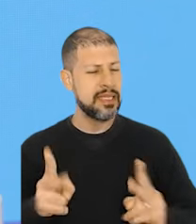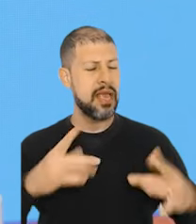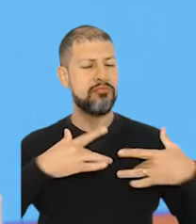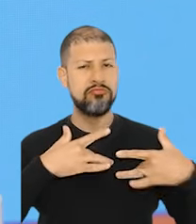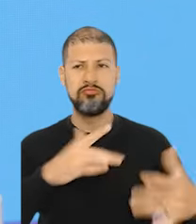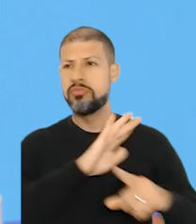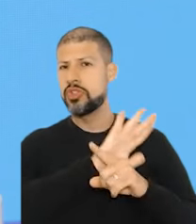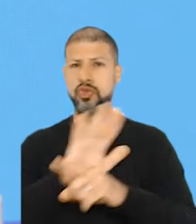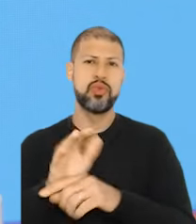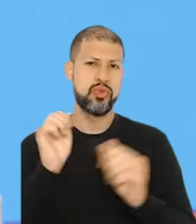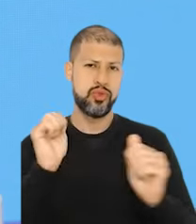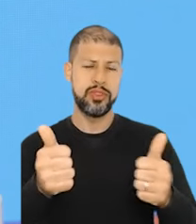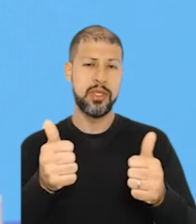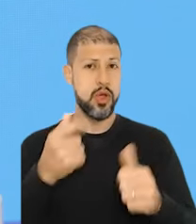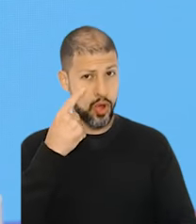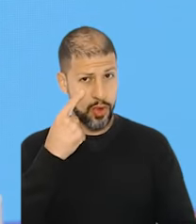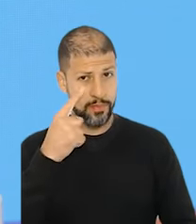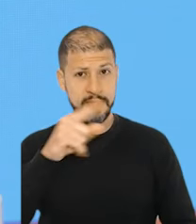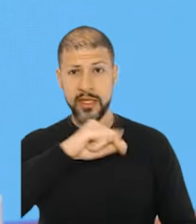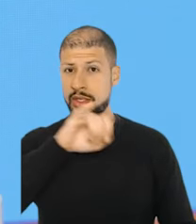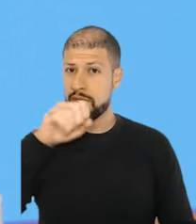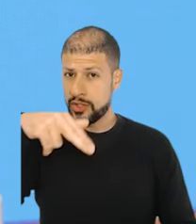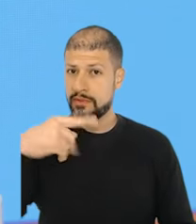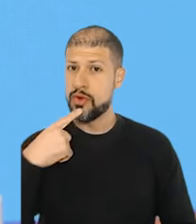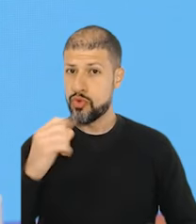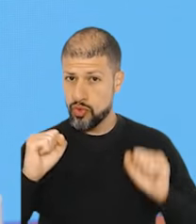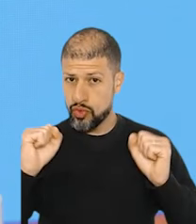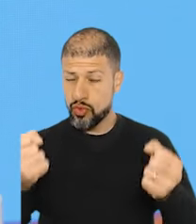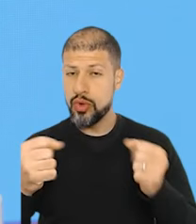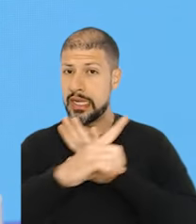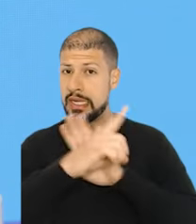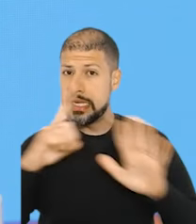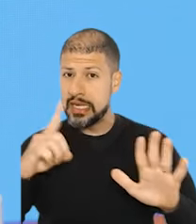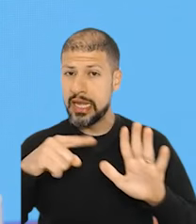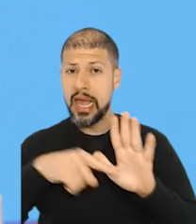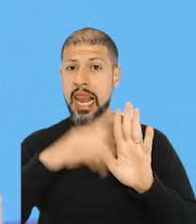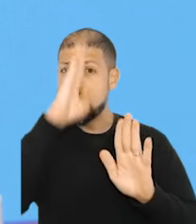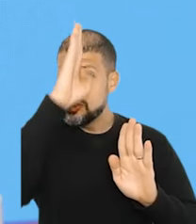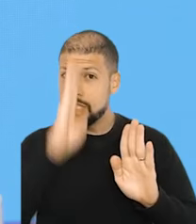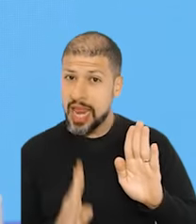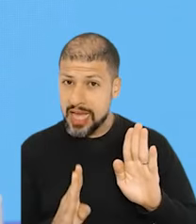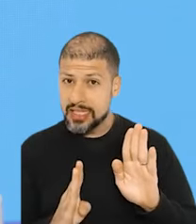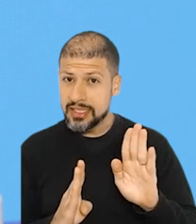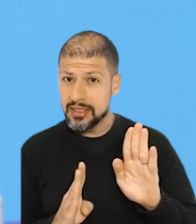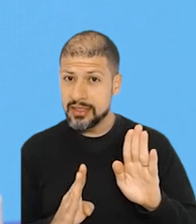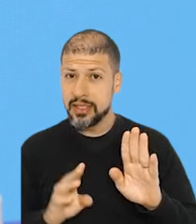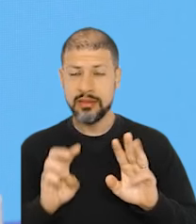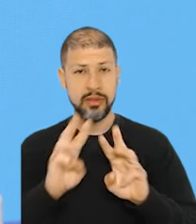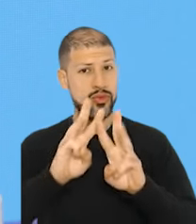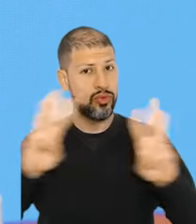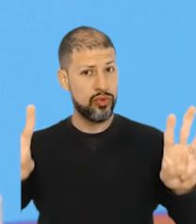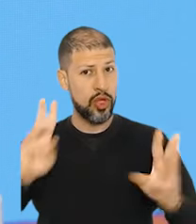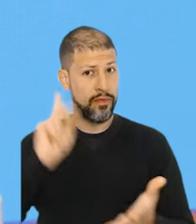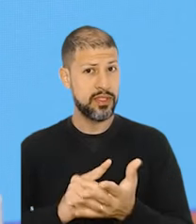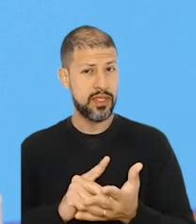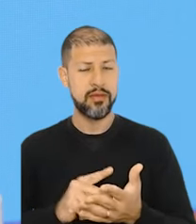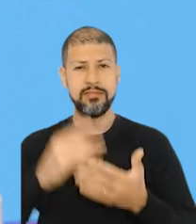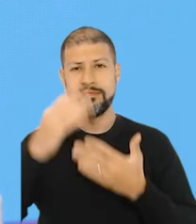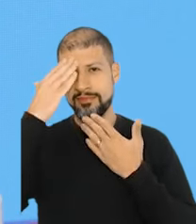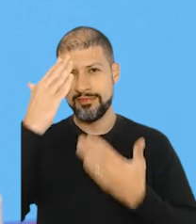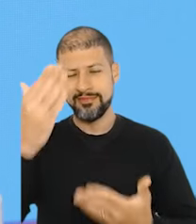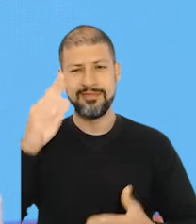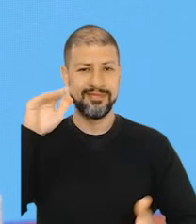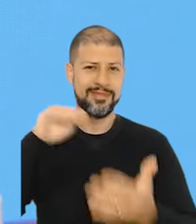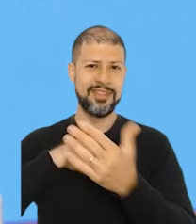nós estamos aqui sempre à disposição para te ajudar e olha o Jean falou e vou reforçar hein a declaração ela é gratuita quando feita no site oficial